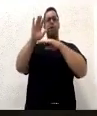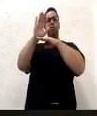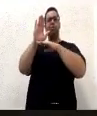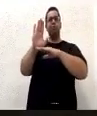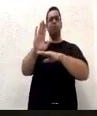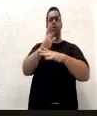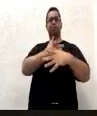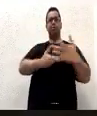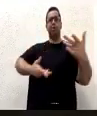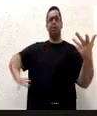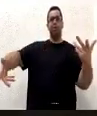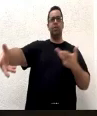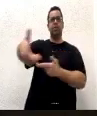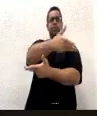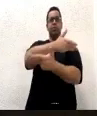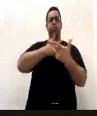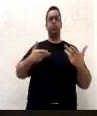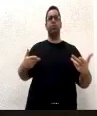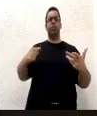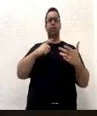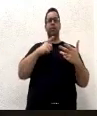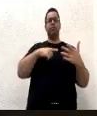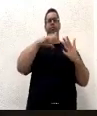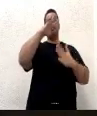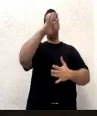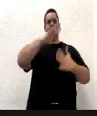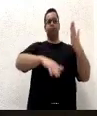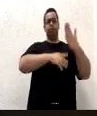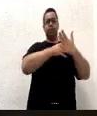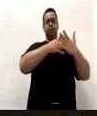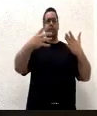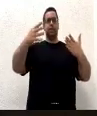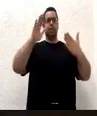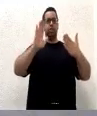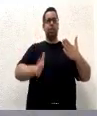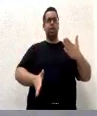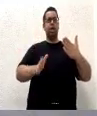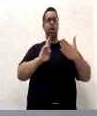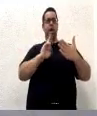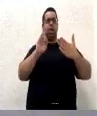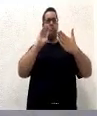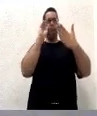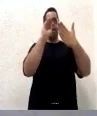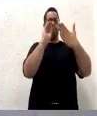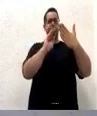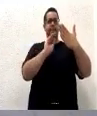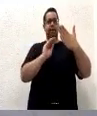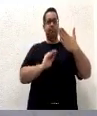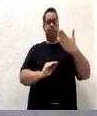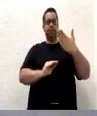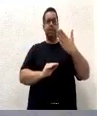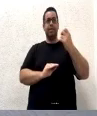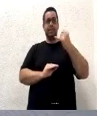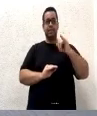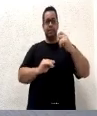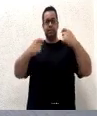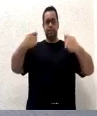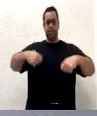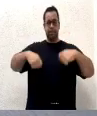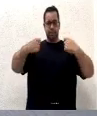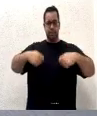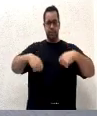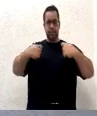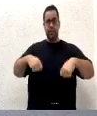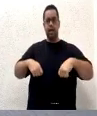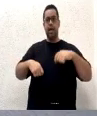em forma de escala, né? Todo mundo. E se precisar, após o horário, vai entrar nessa escala de fazer controle